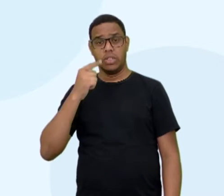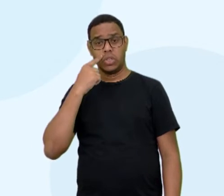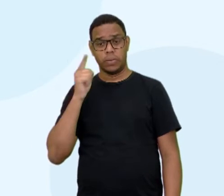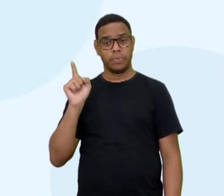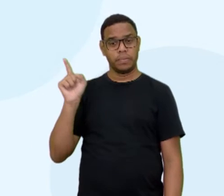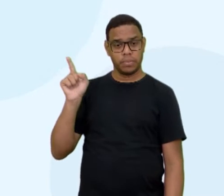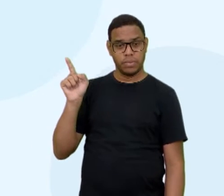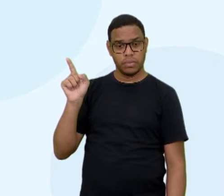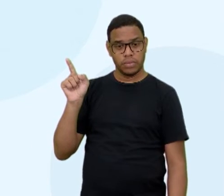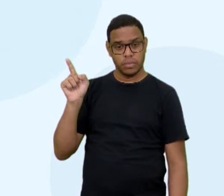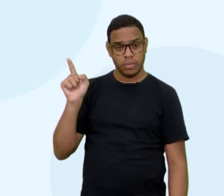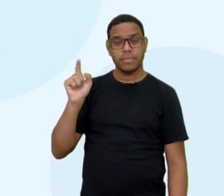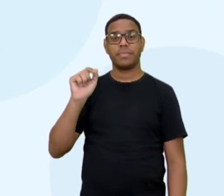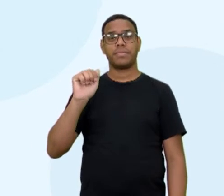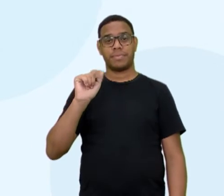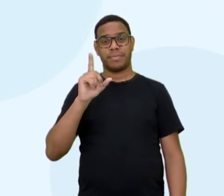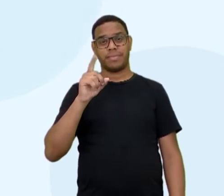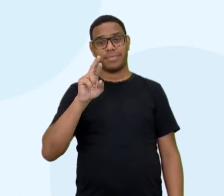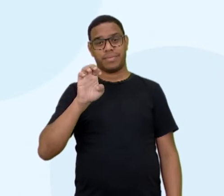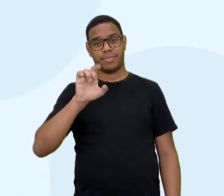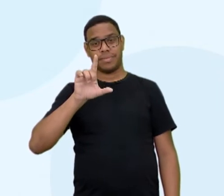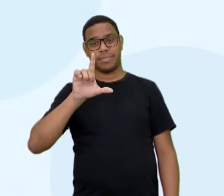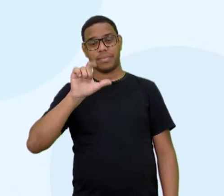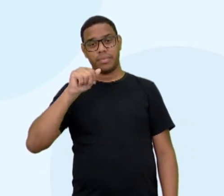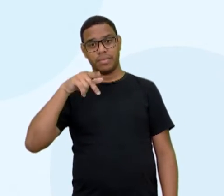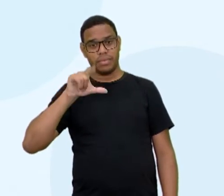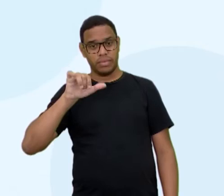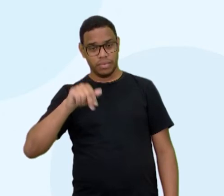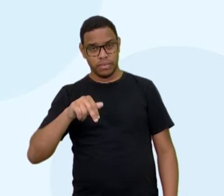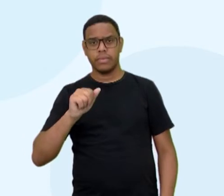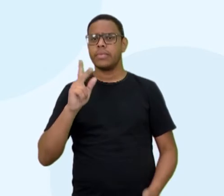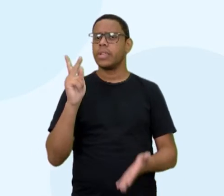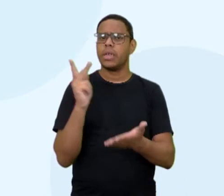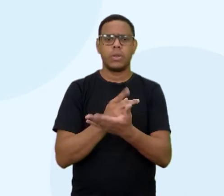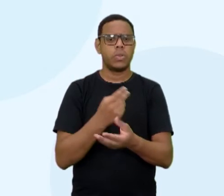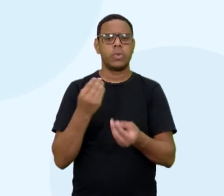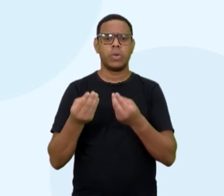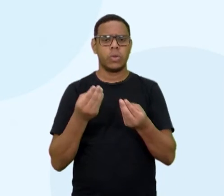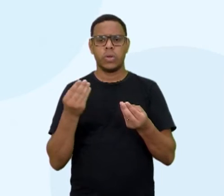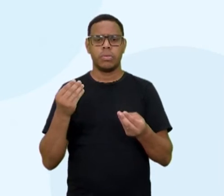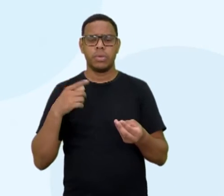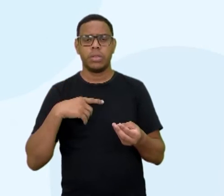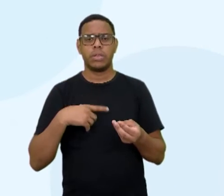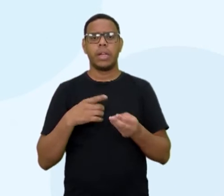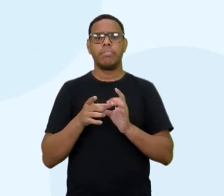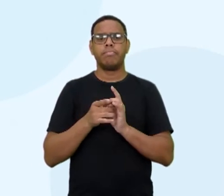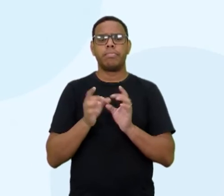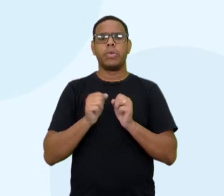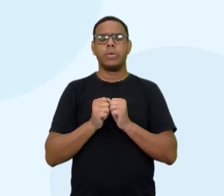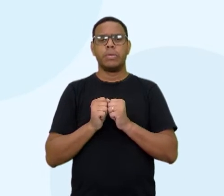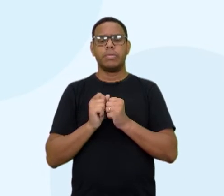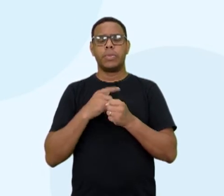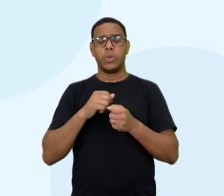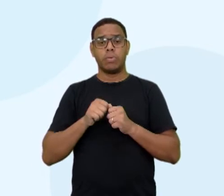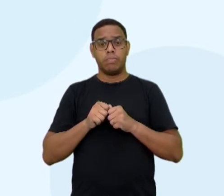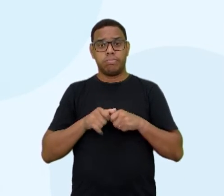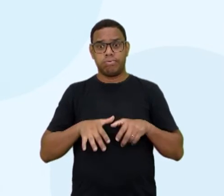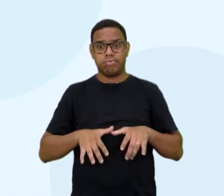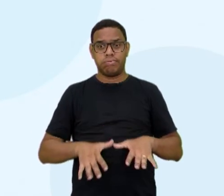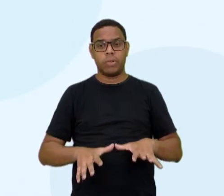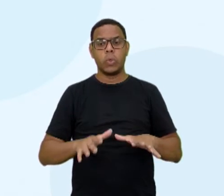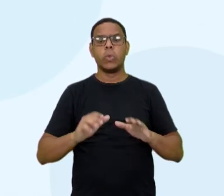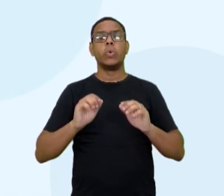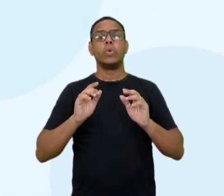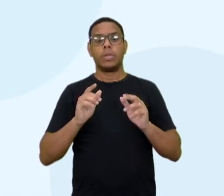acetilcolina e a adrenalina. O que acontece então com a liberação desses hormônios? A